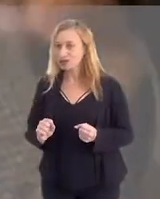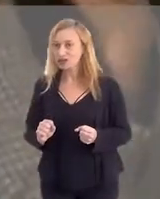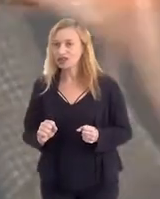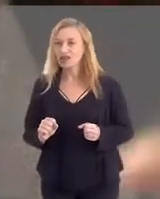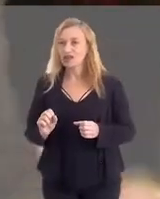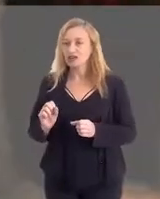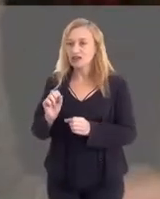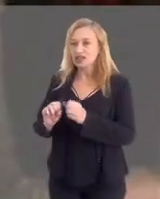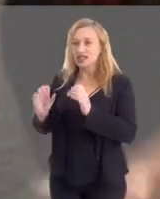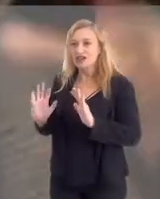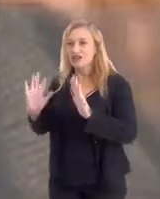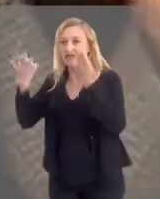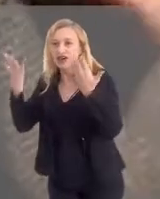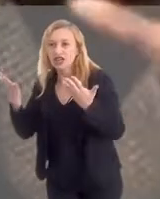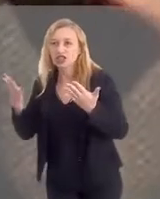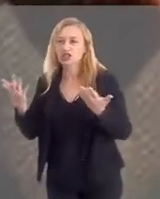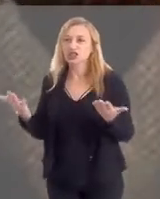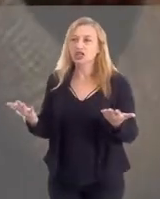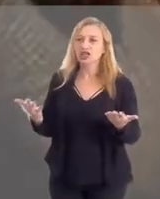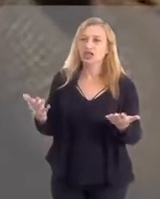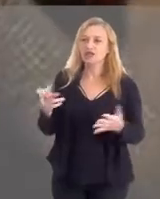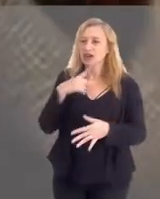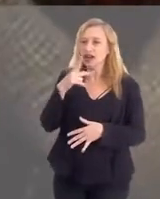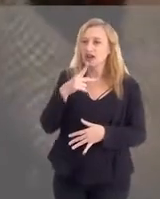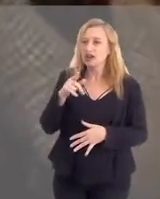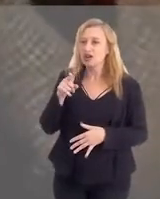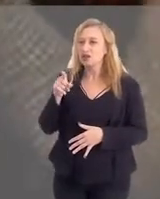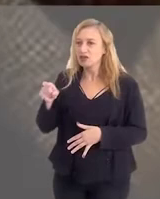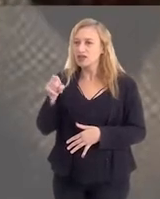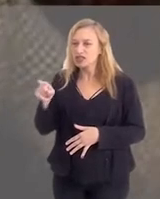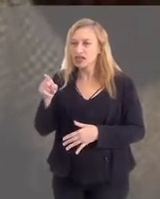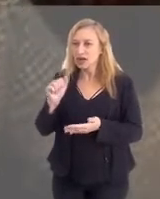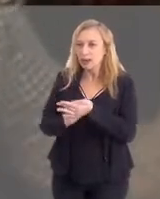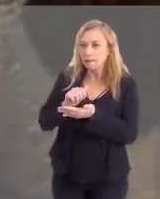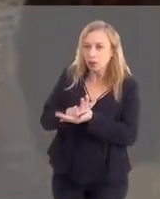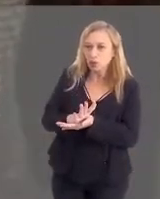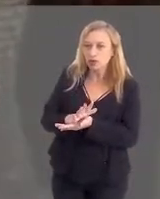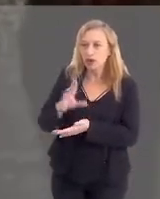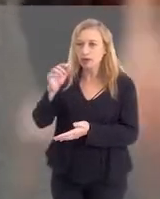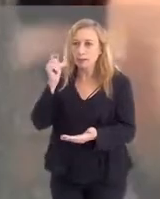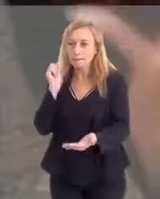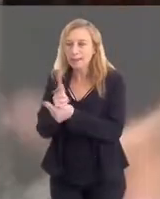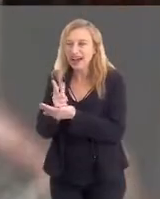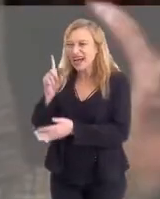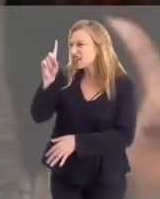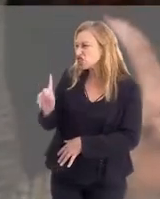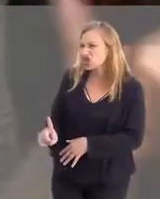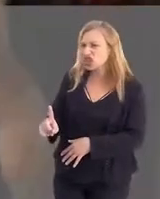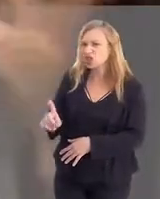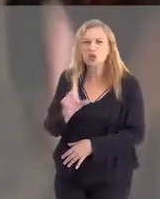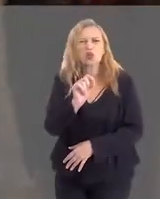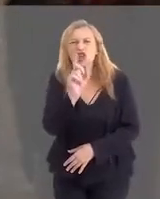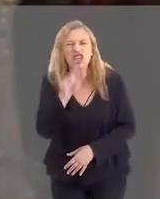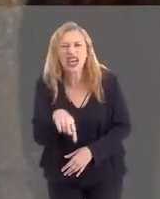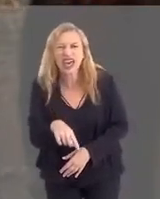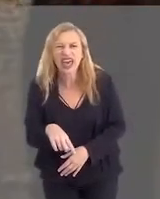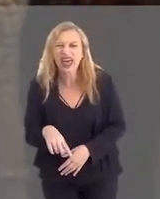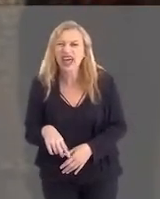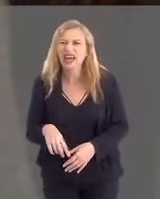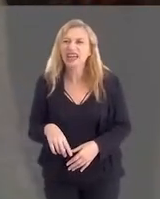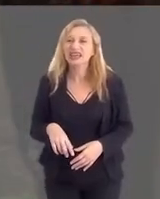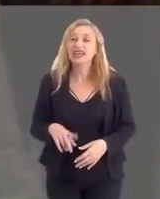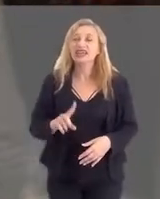então... Fazia um evento, o ECAD chegava e falava: você levou uma multa, tem que pagar direito autoral. E eu, o que é